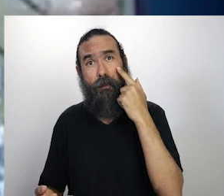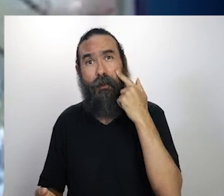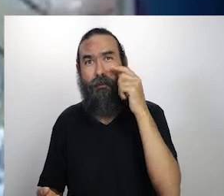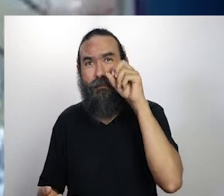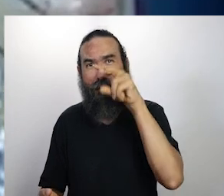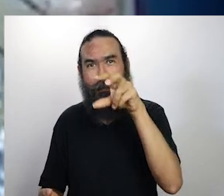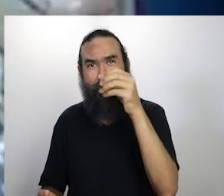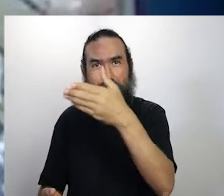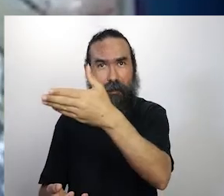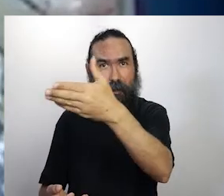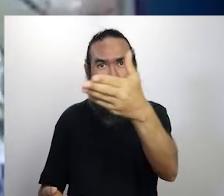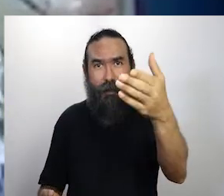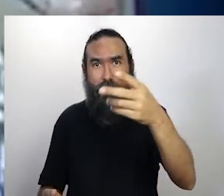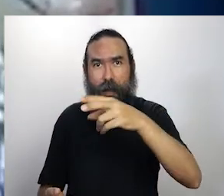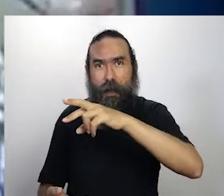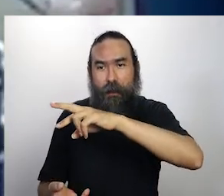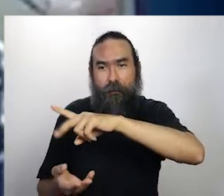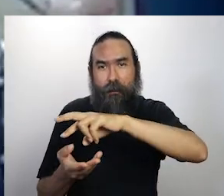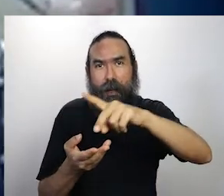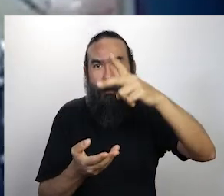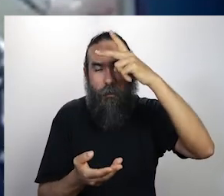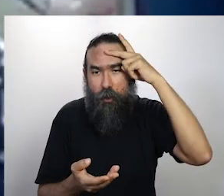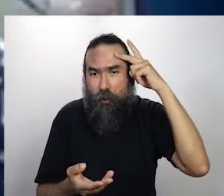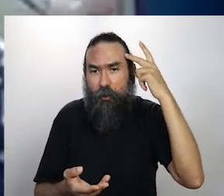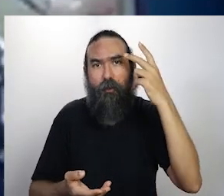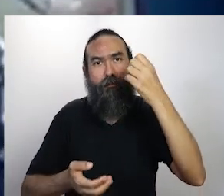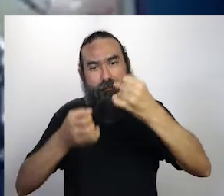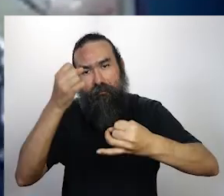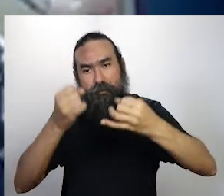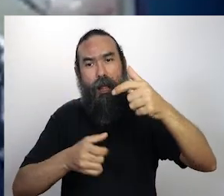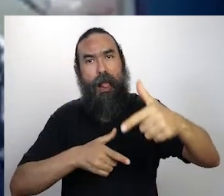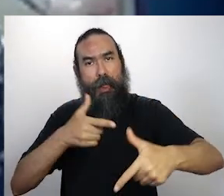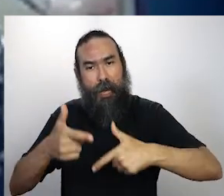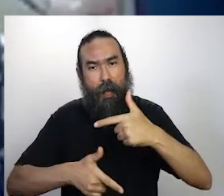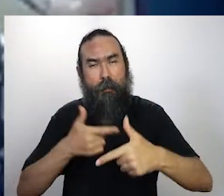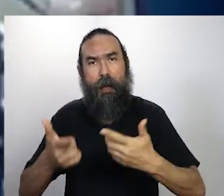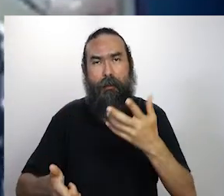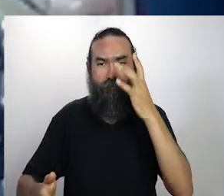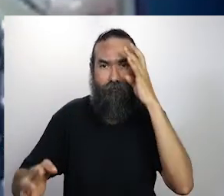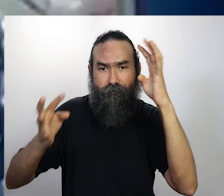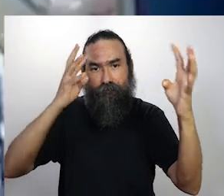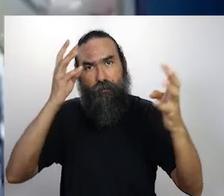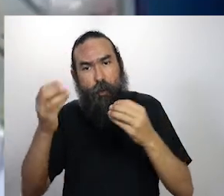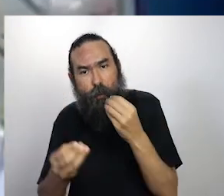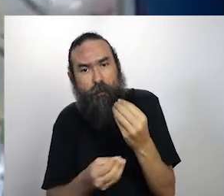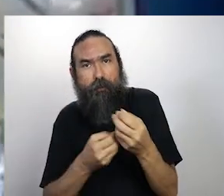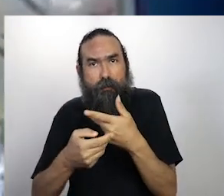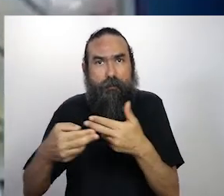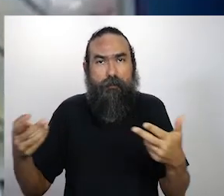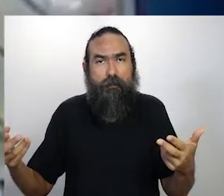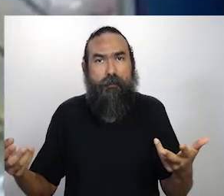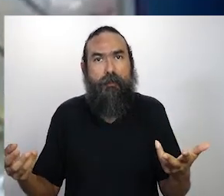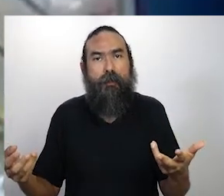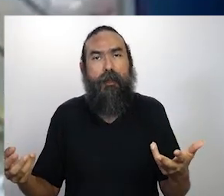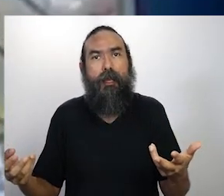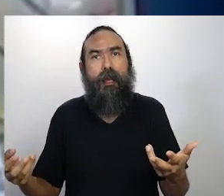para outras vozes que nunca tiveram espaços institucionalmente